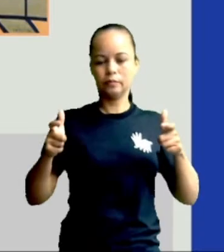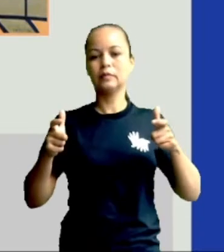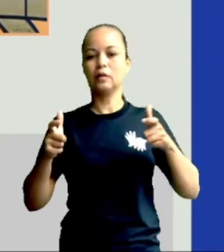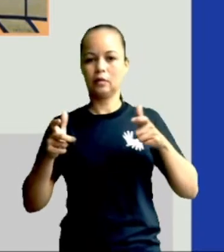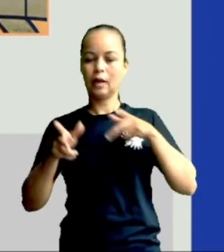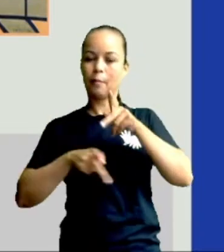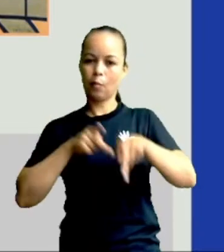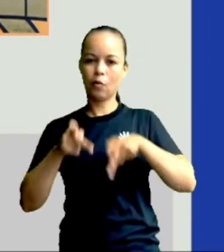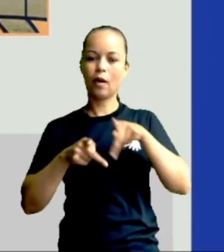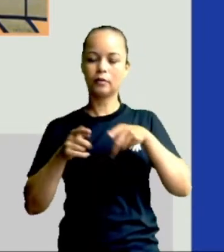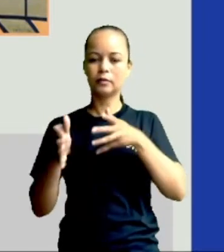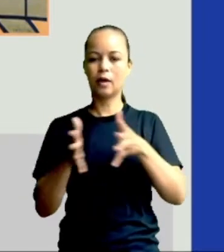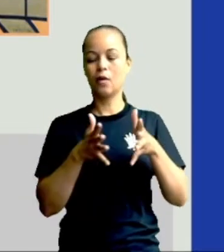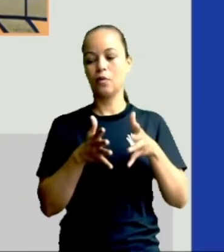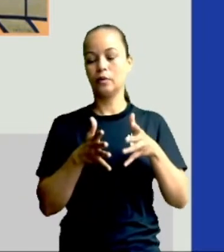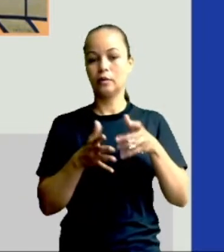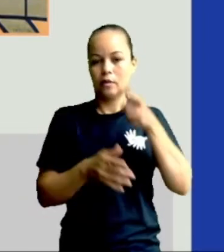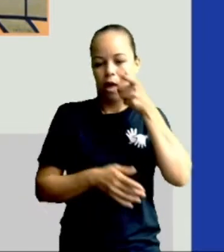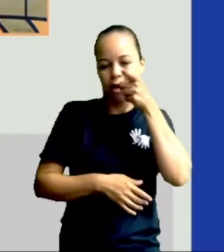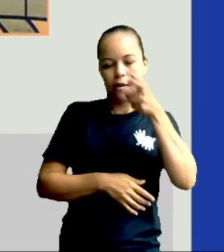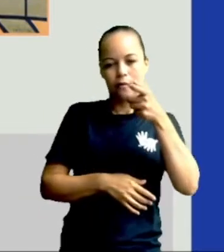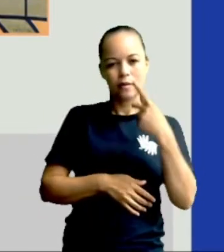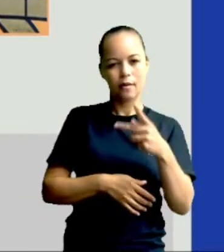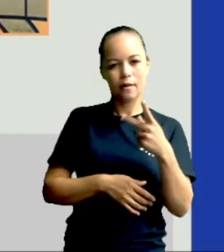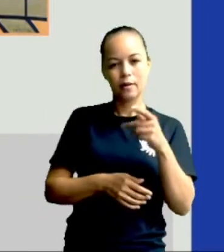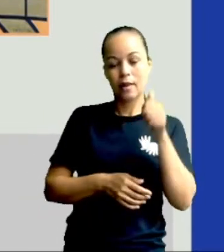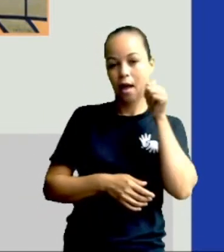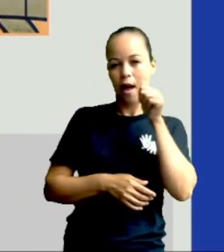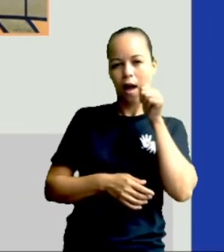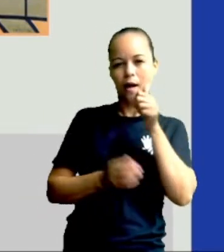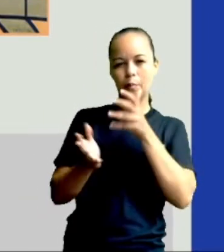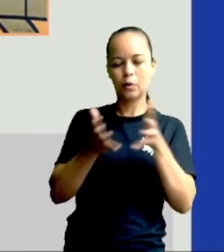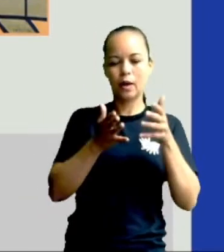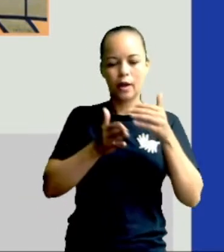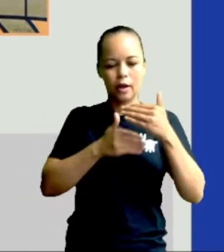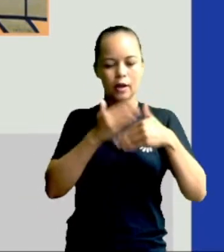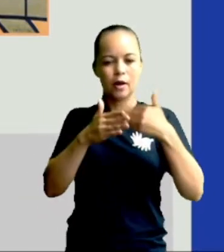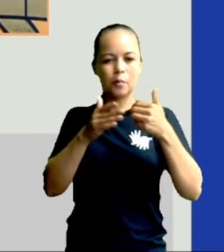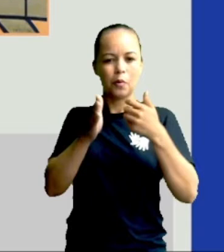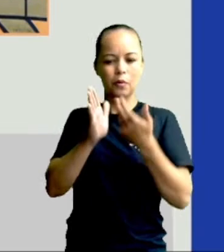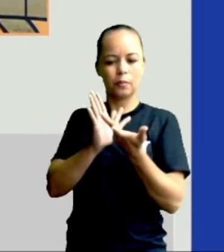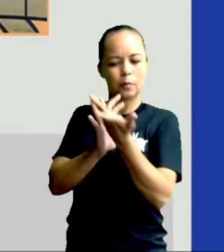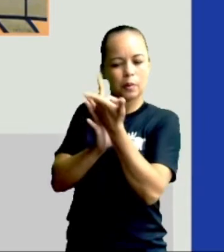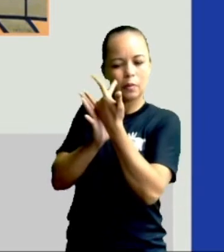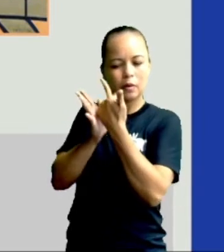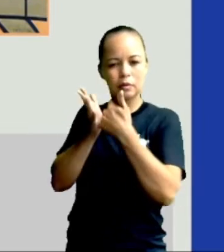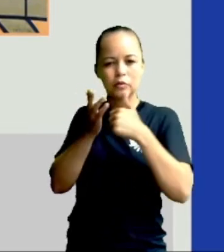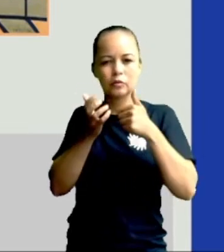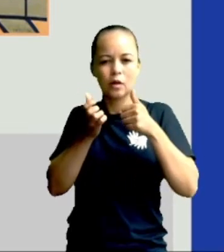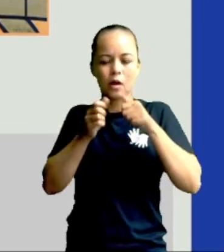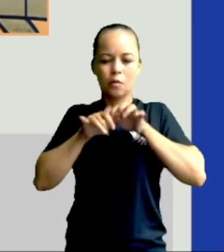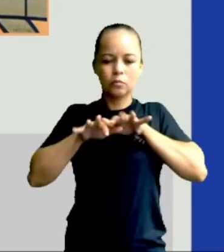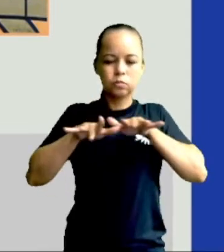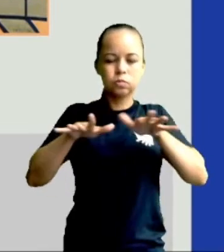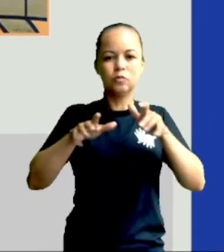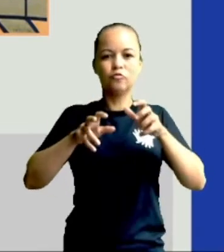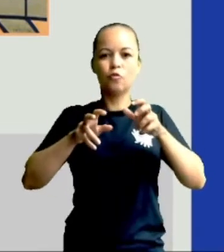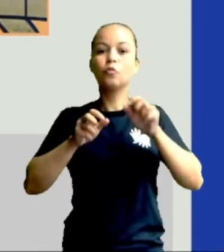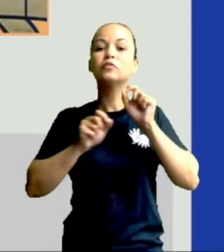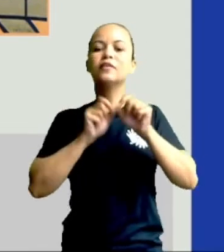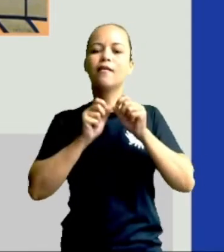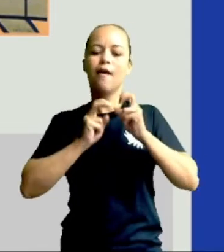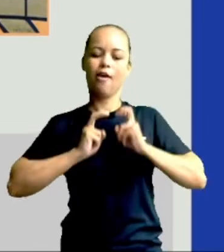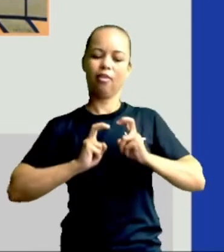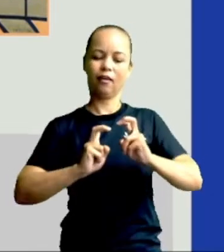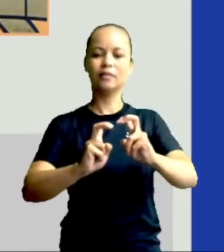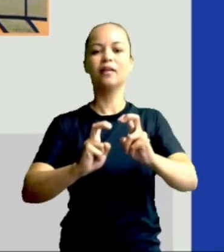populacional. Diante de seu interesse, a artista ela elaborou uma obra que representava o fluxo de trens